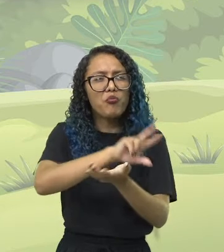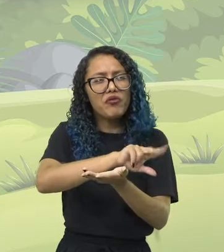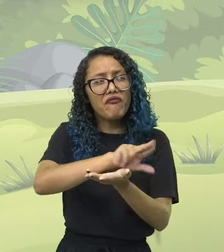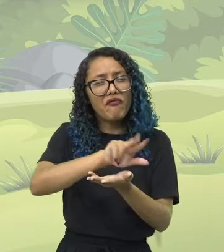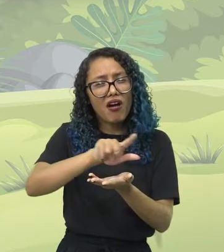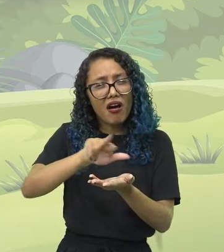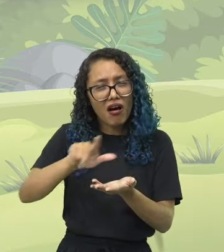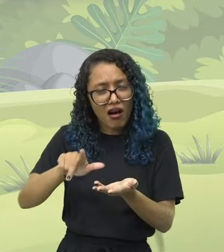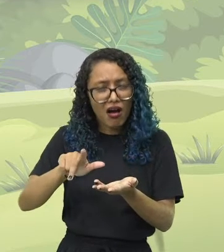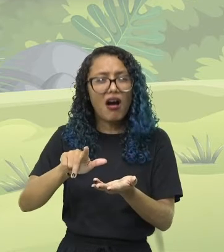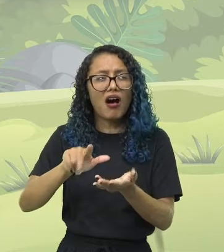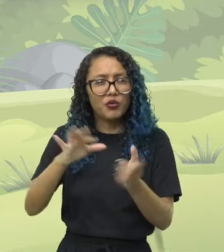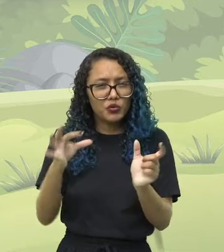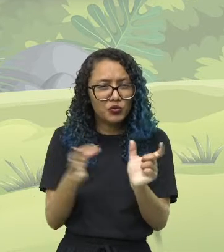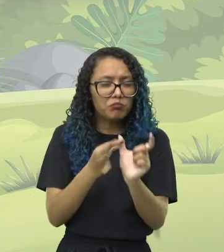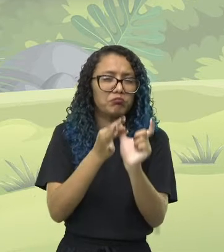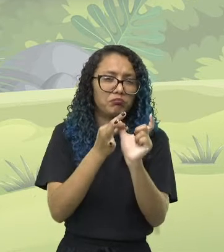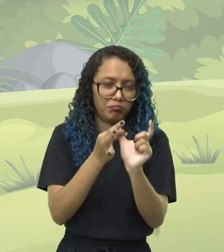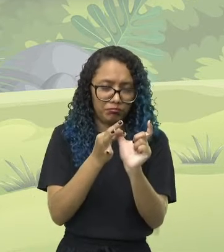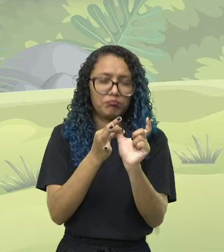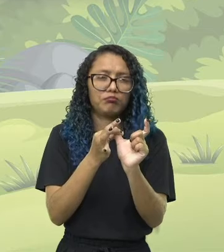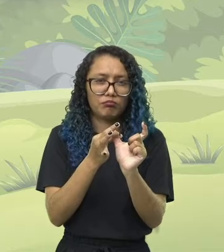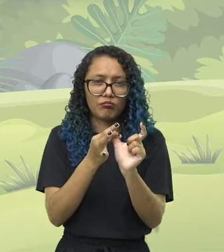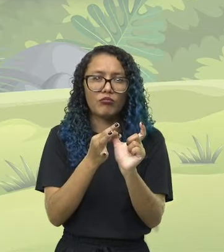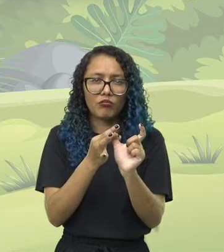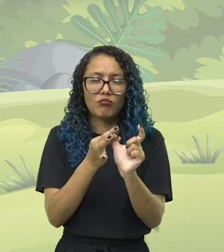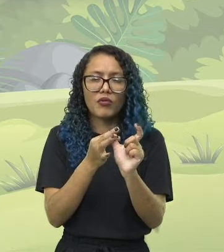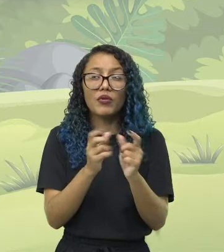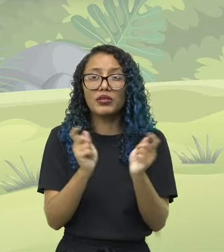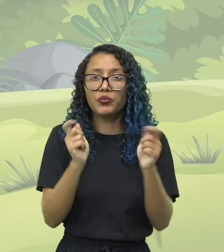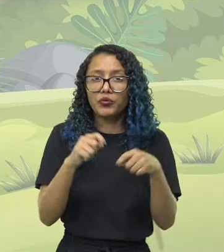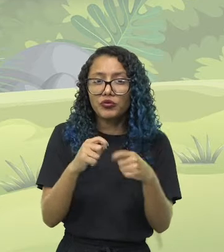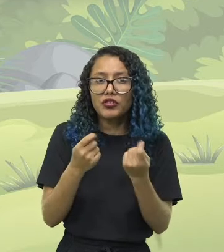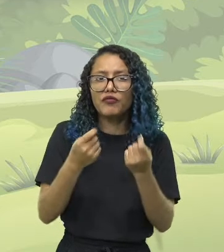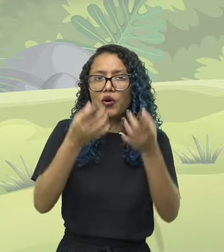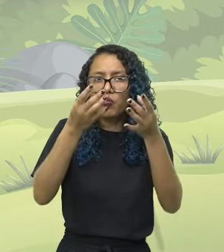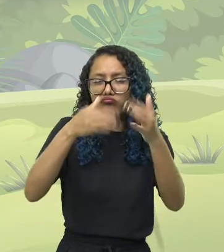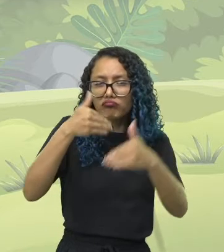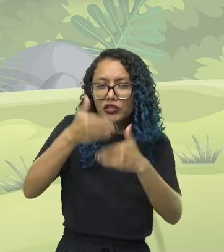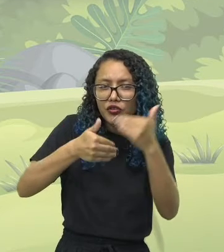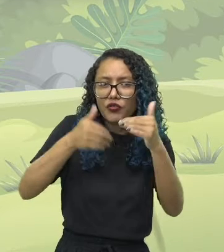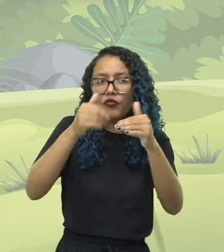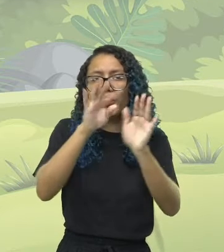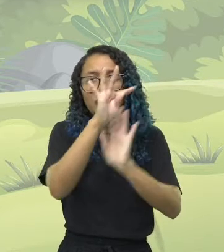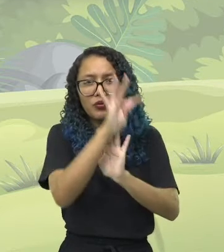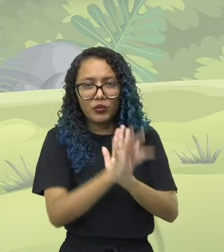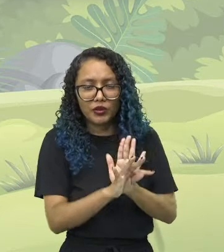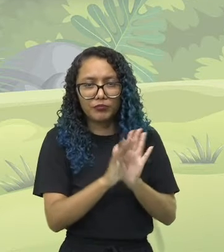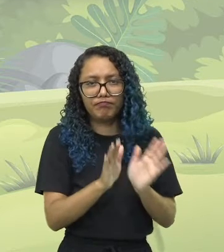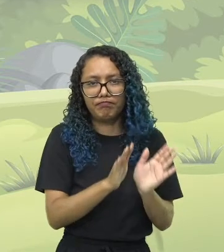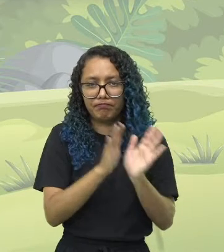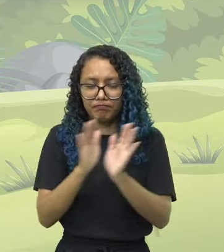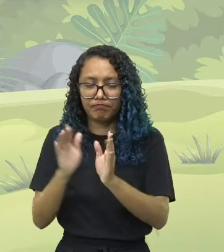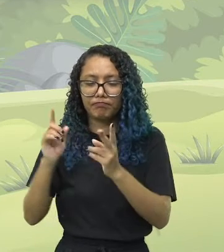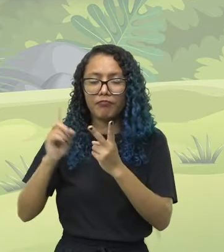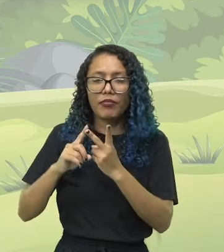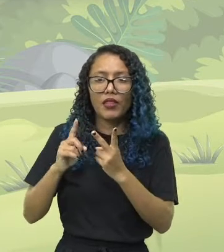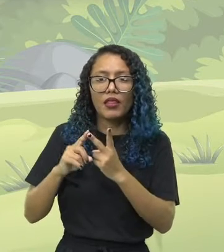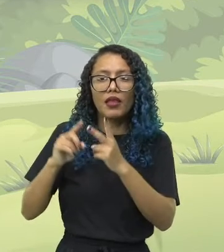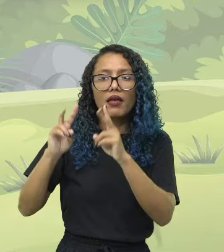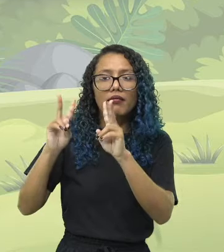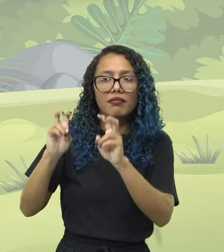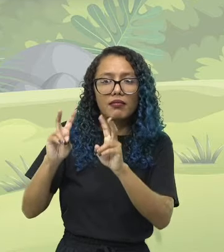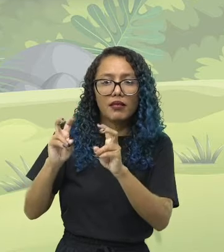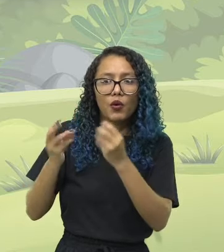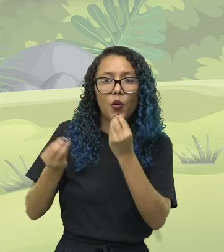uma ligação, os conectivos, para eu ter, então, uma progressão textual. A progressão temática, né, ela está